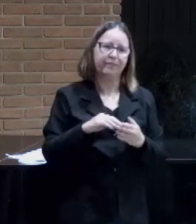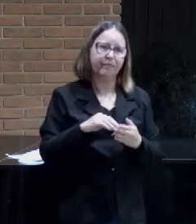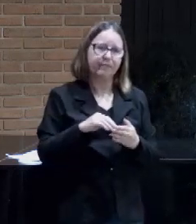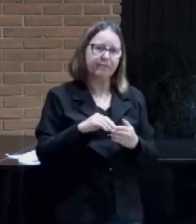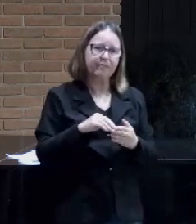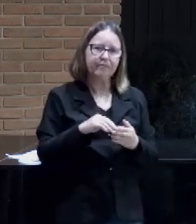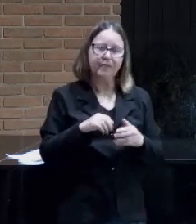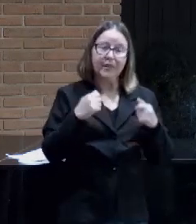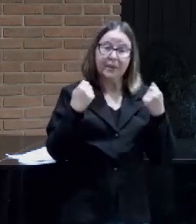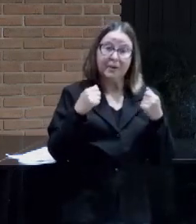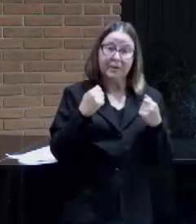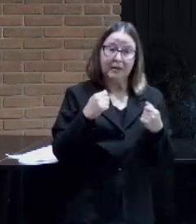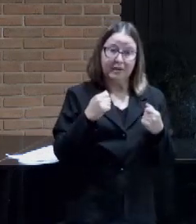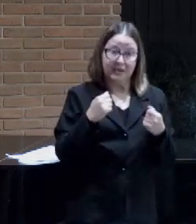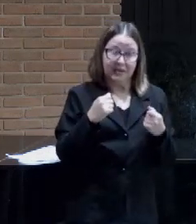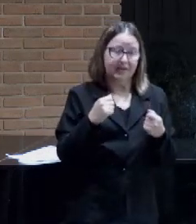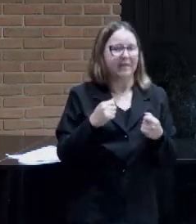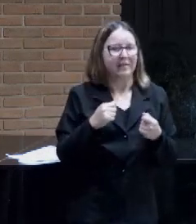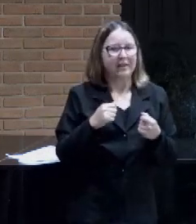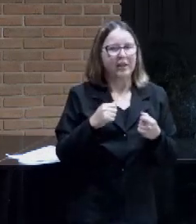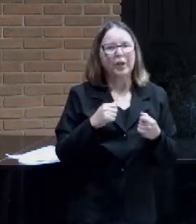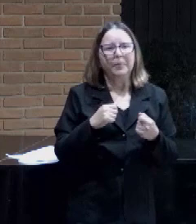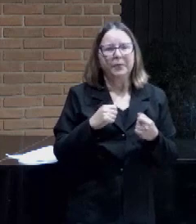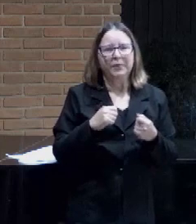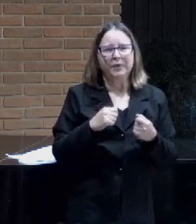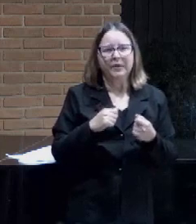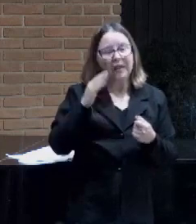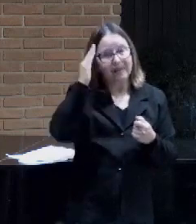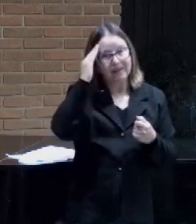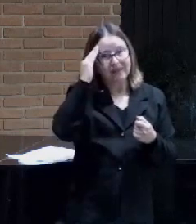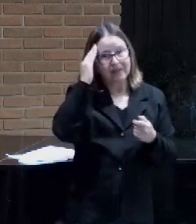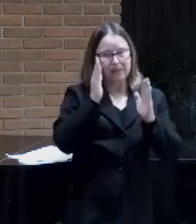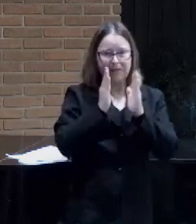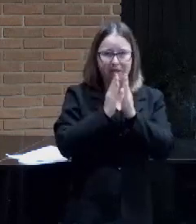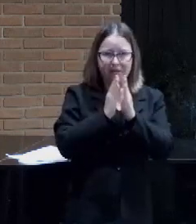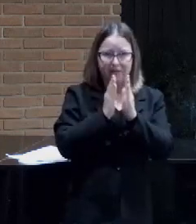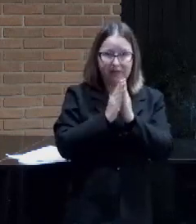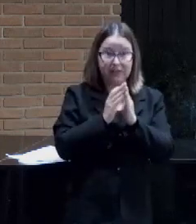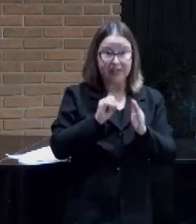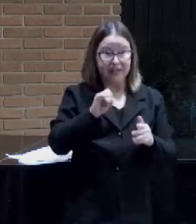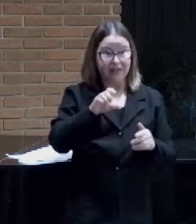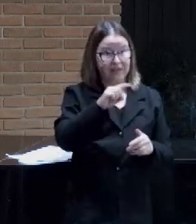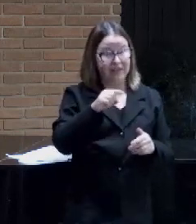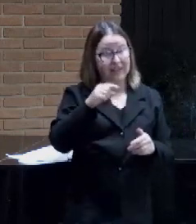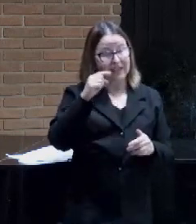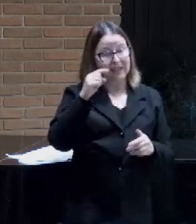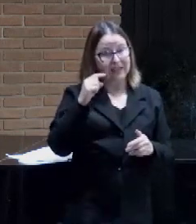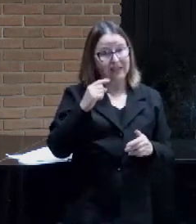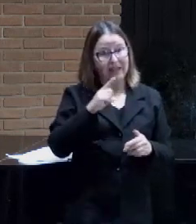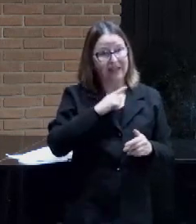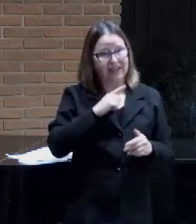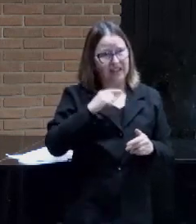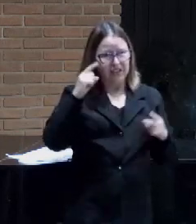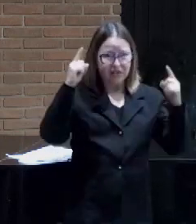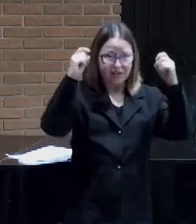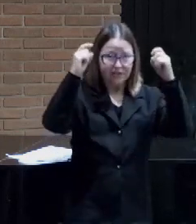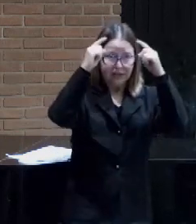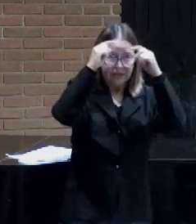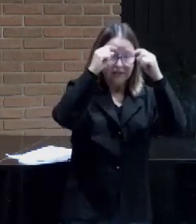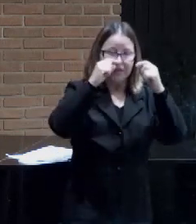nós precisamos ser intencionais nas nossas orações. Você tem tido dificuldade com relação a alguma coisa na sua vida, você não vai orar sobre